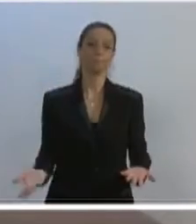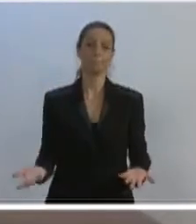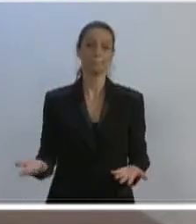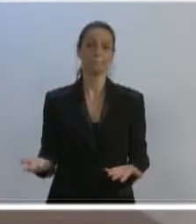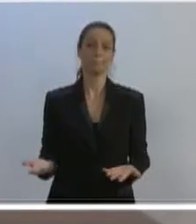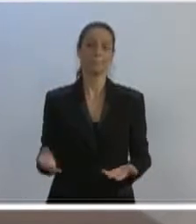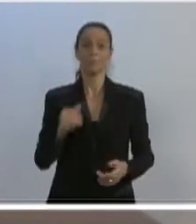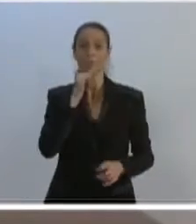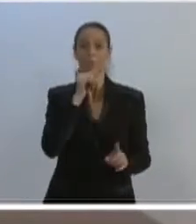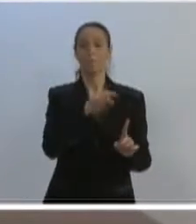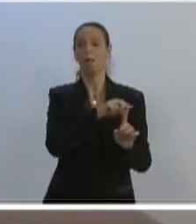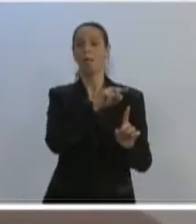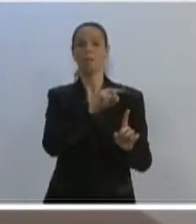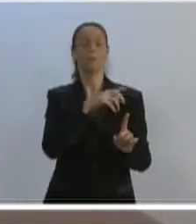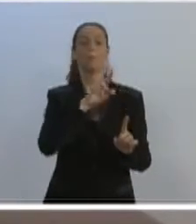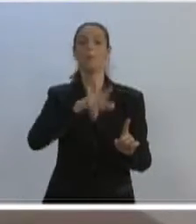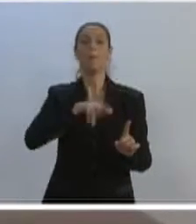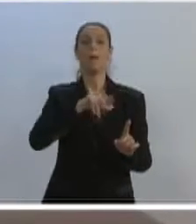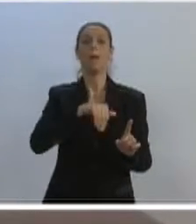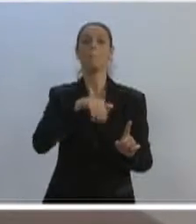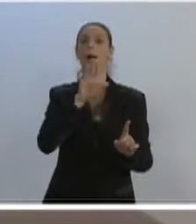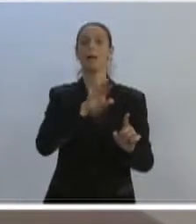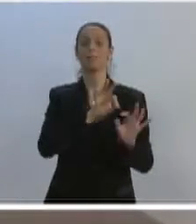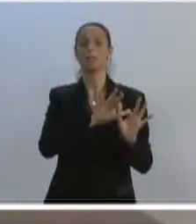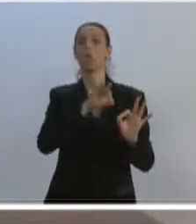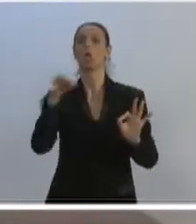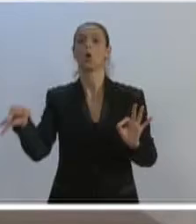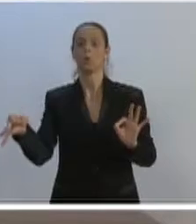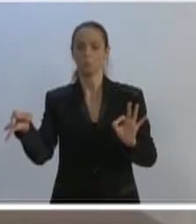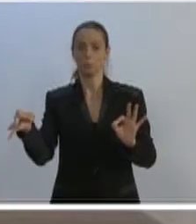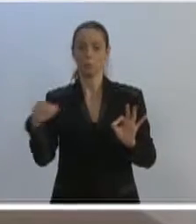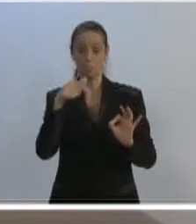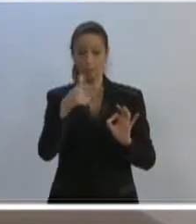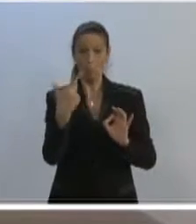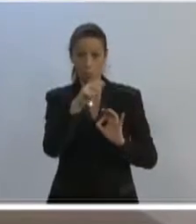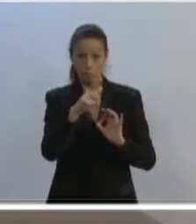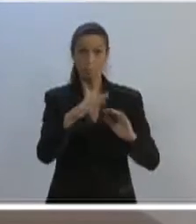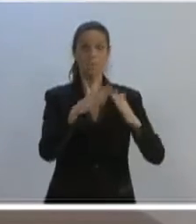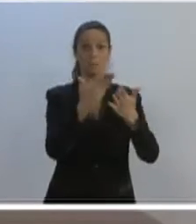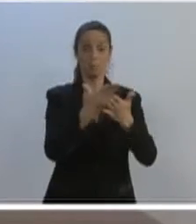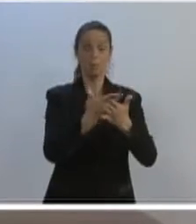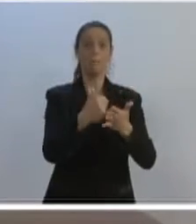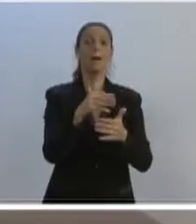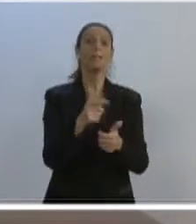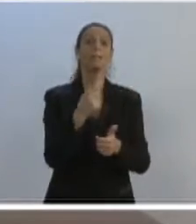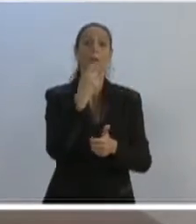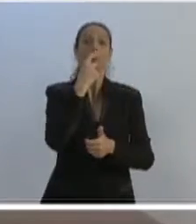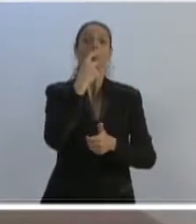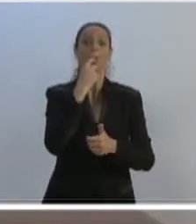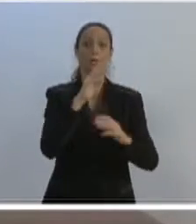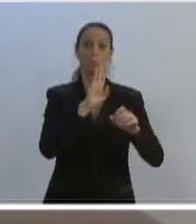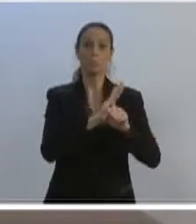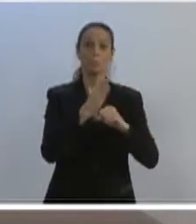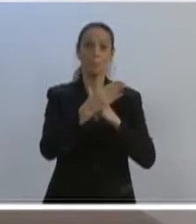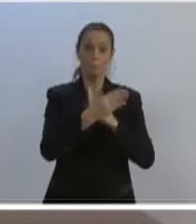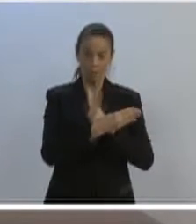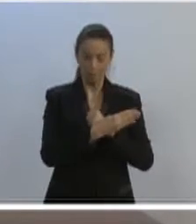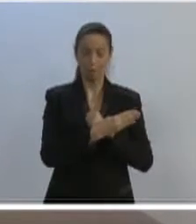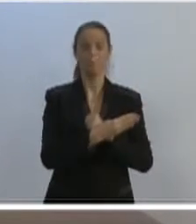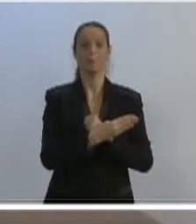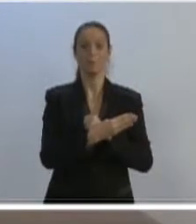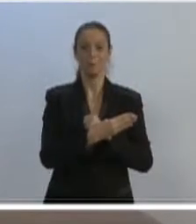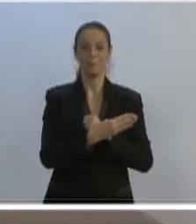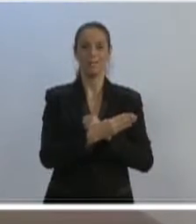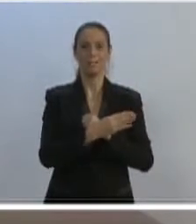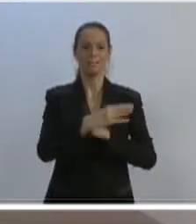mais longe, vai ser mais perto para os alunos. Então, não terão nenhum prejuízo. Para terminar, quero convidá-los a todos para a abertura da 5ª